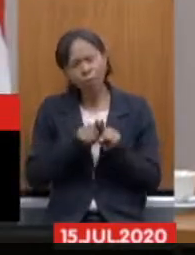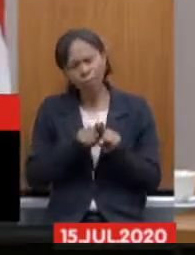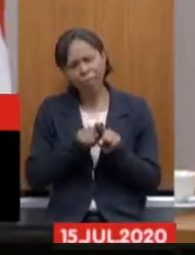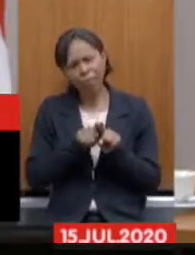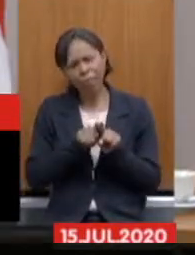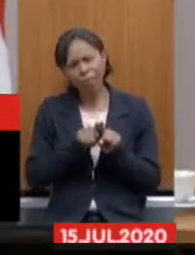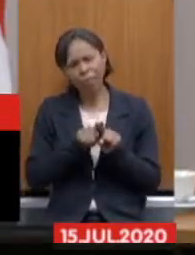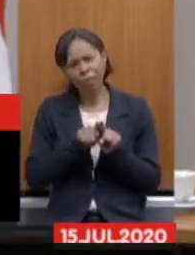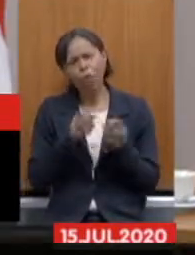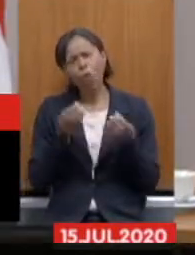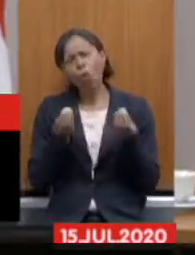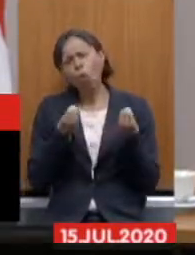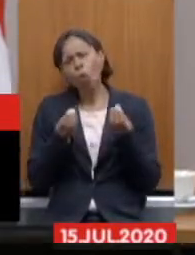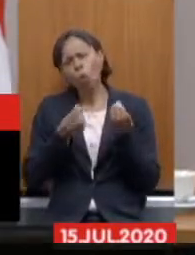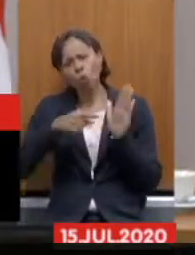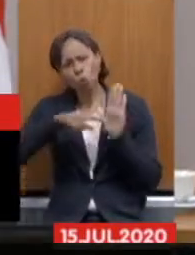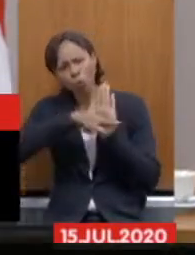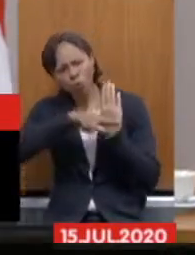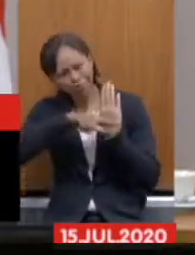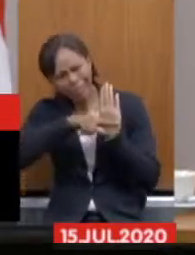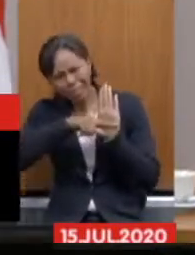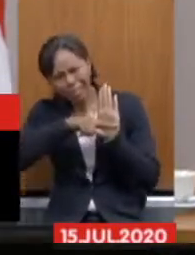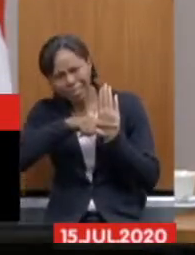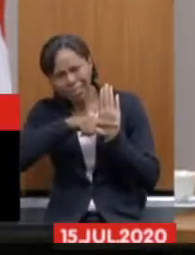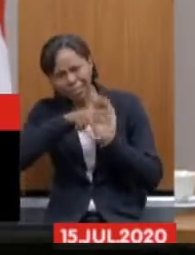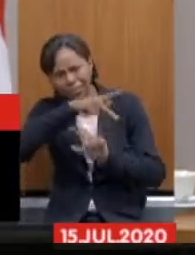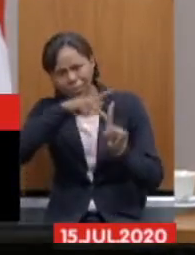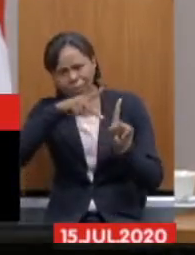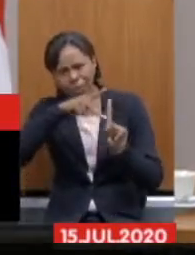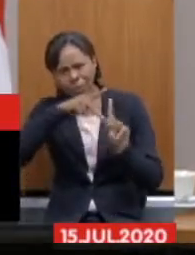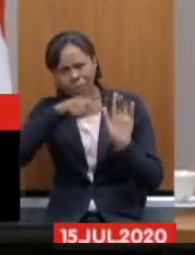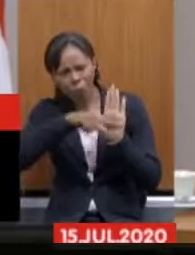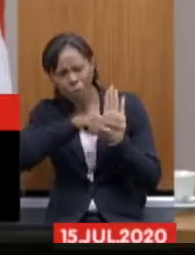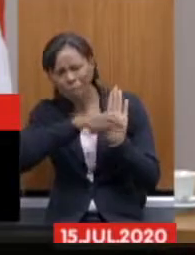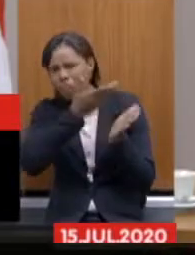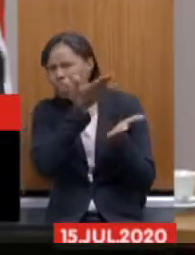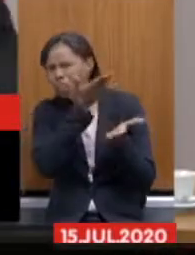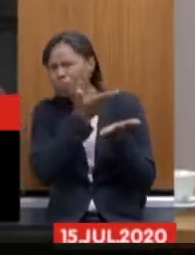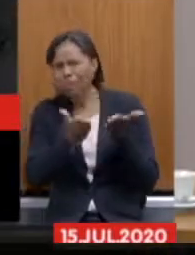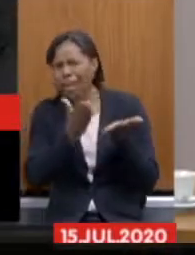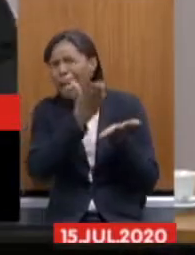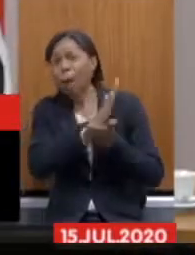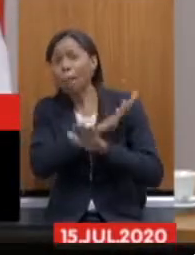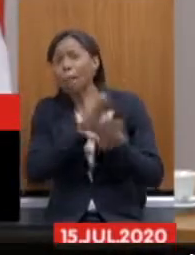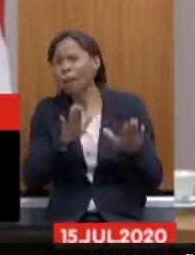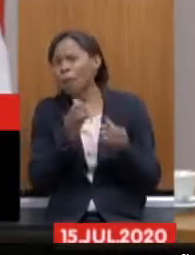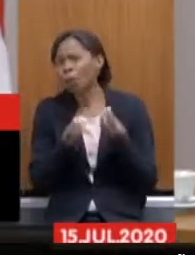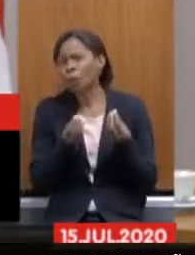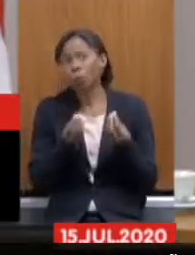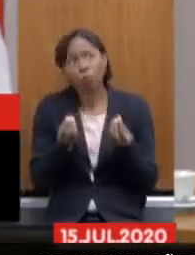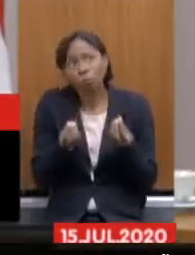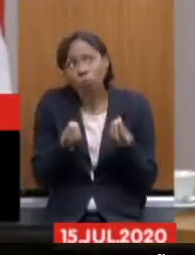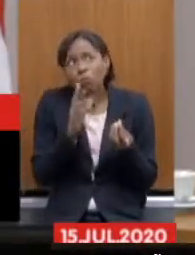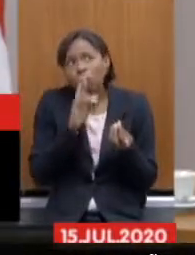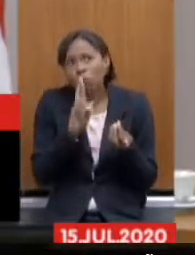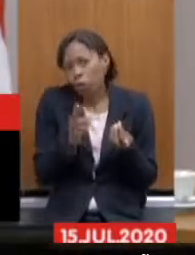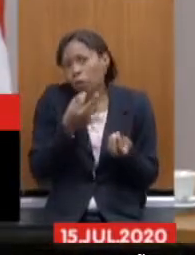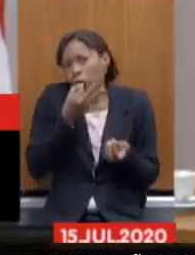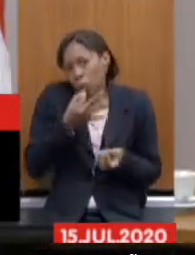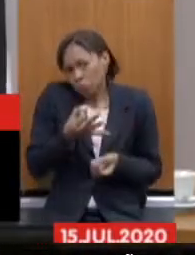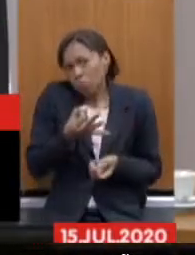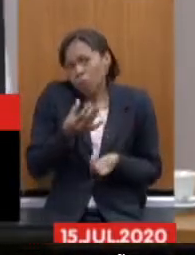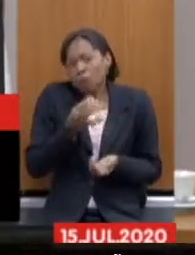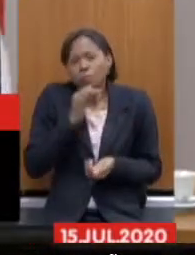como extinguir o déficit previdenciário respondo até possui algumas sugestões como por